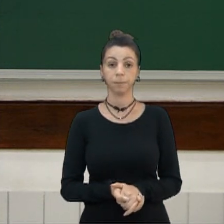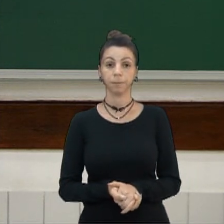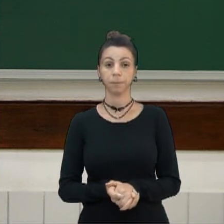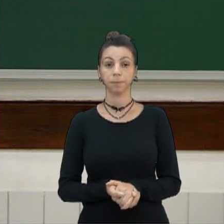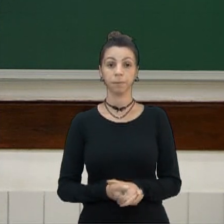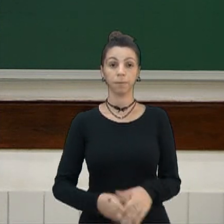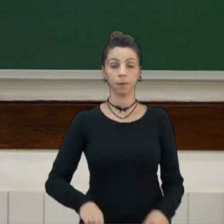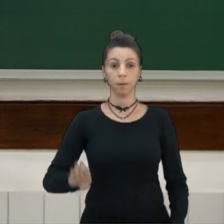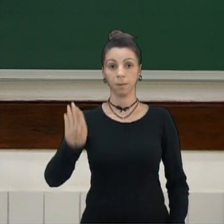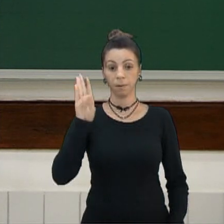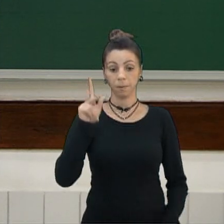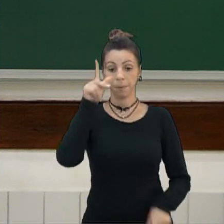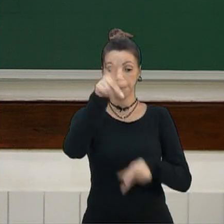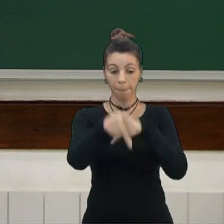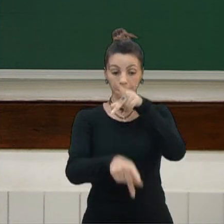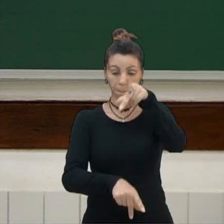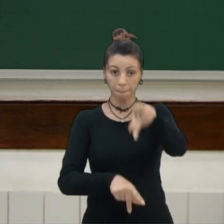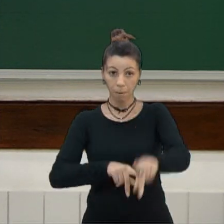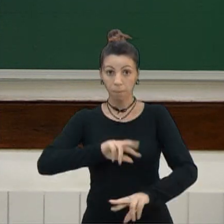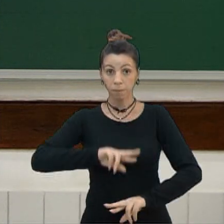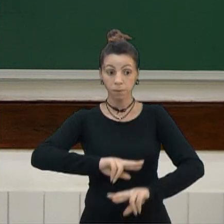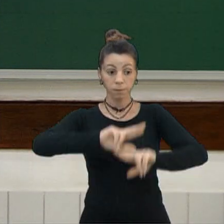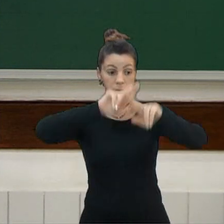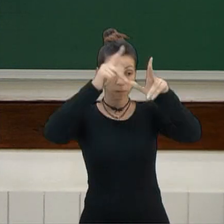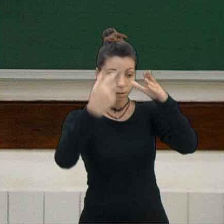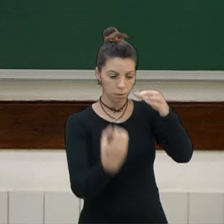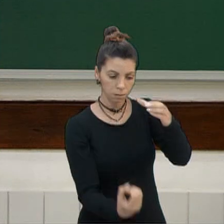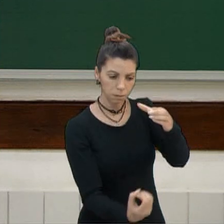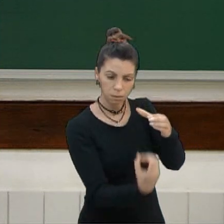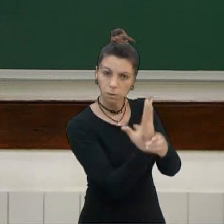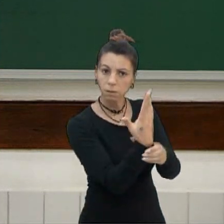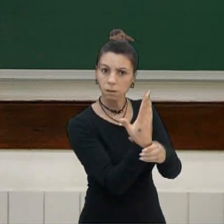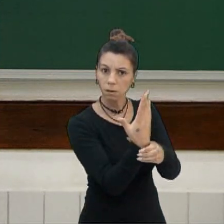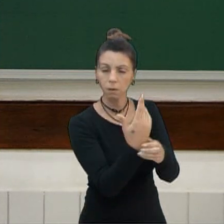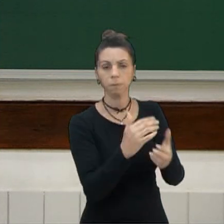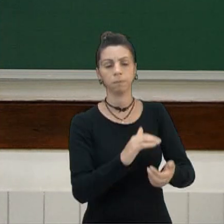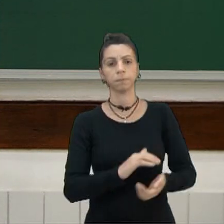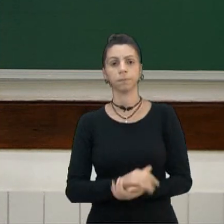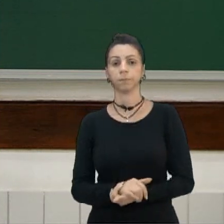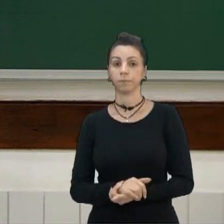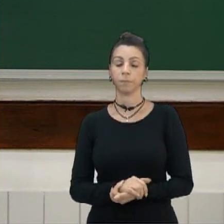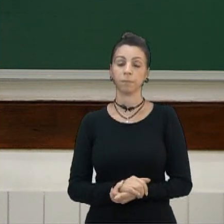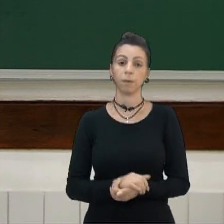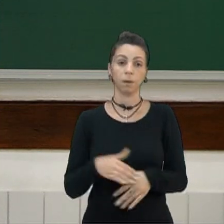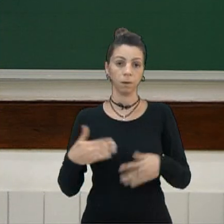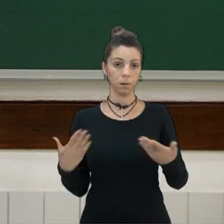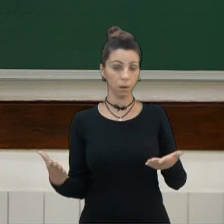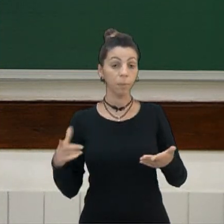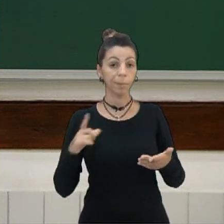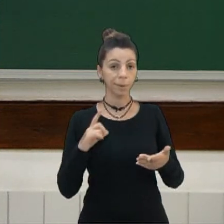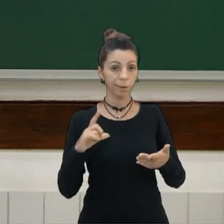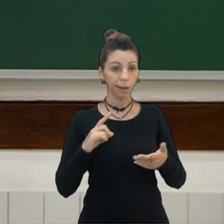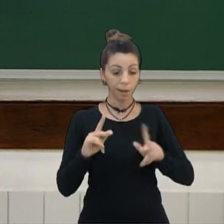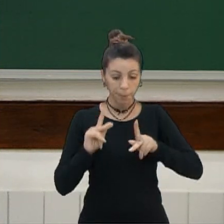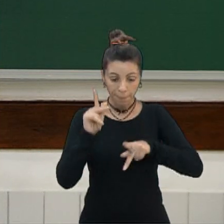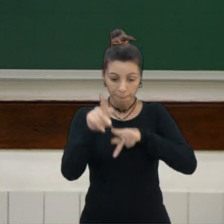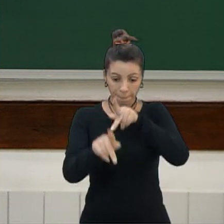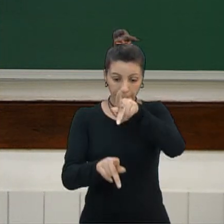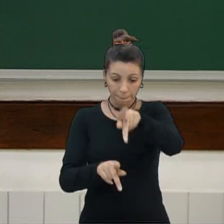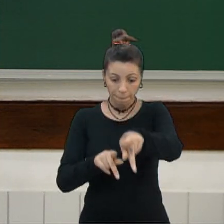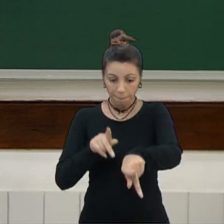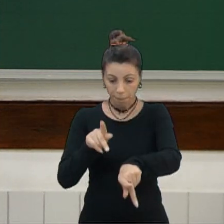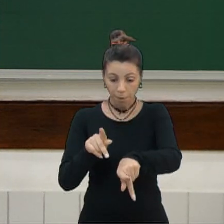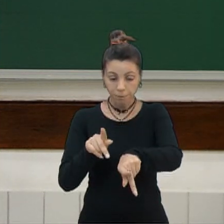B, povos e suas diferentes origens. Bom, nós temos diversidades de povos, né, que